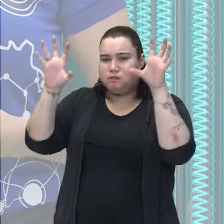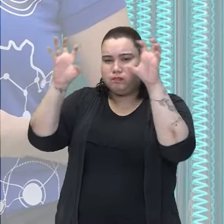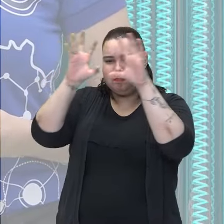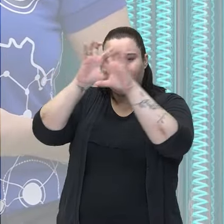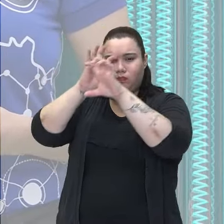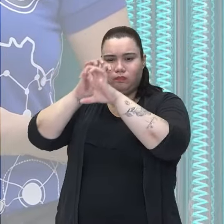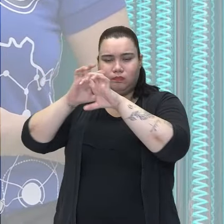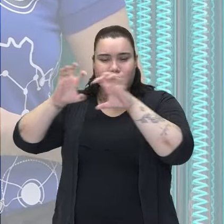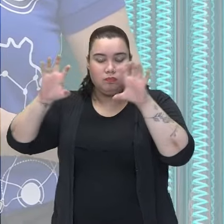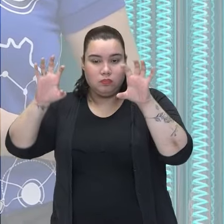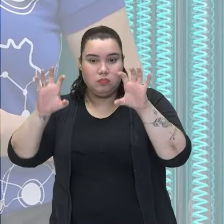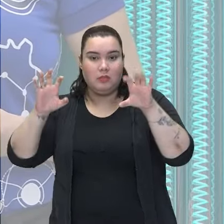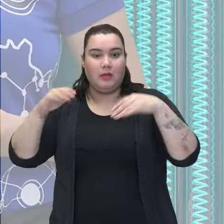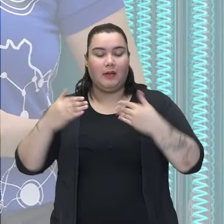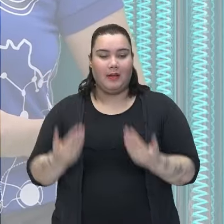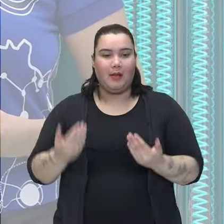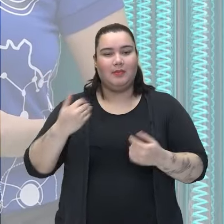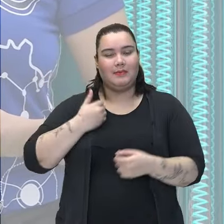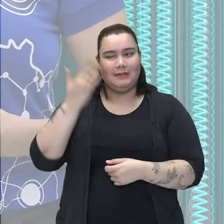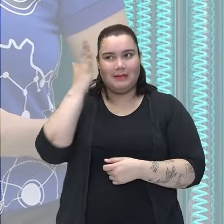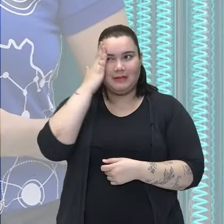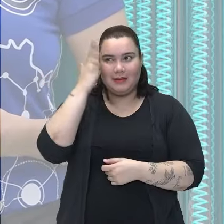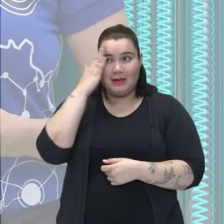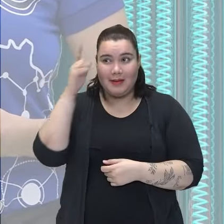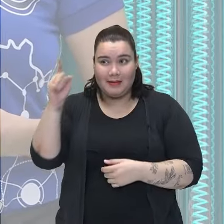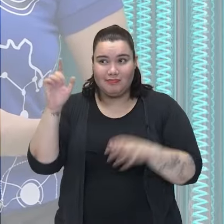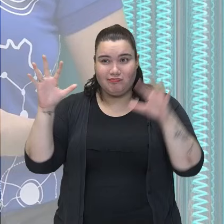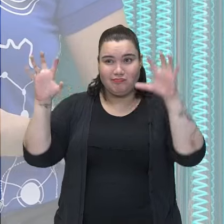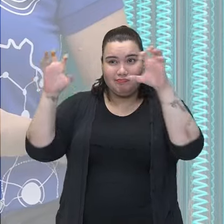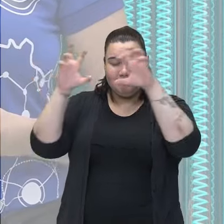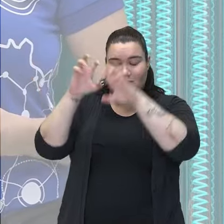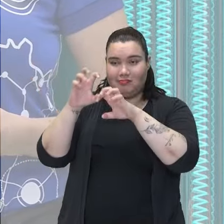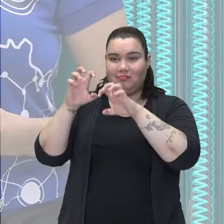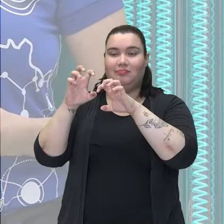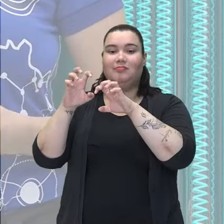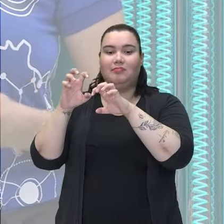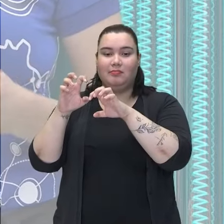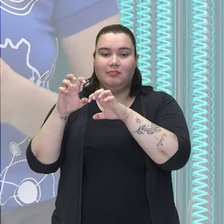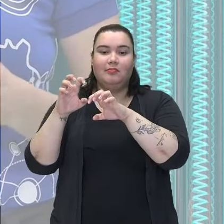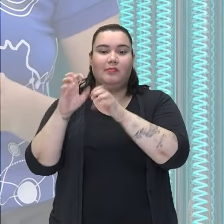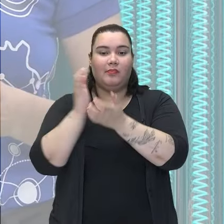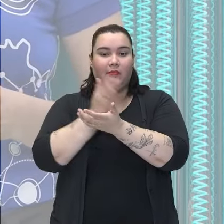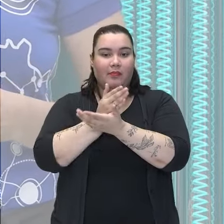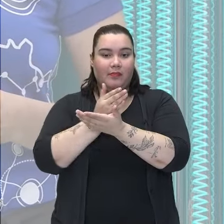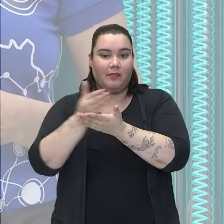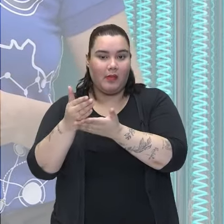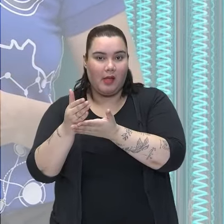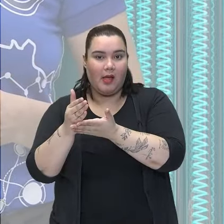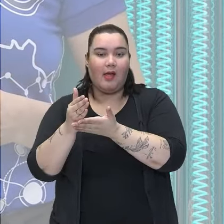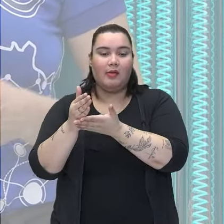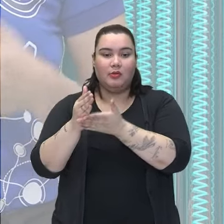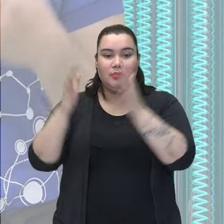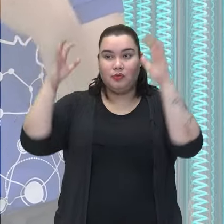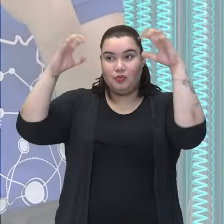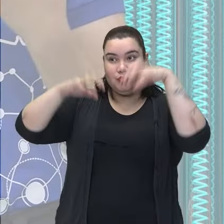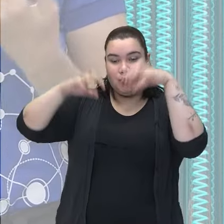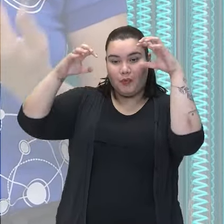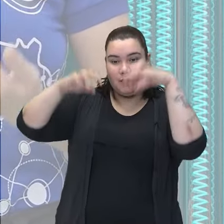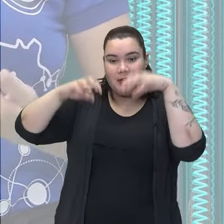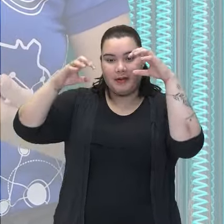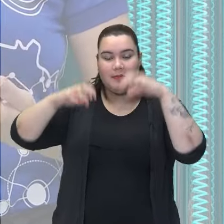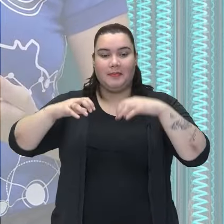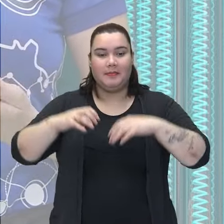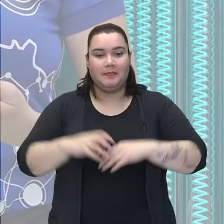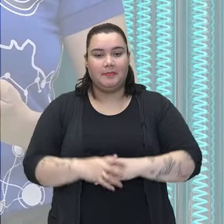aqui. E eu tenho certeza, I'm sure it's going to rain soon. Então, de que vai o quê?